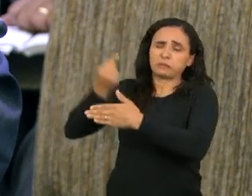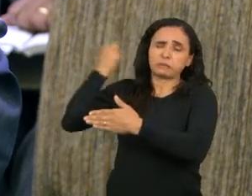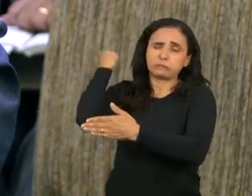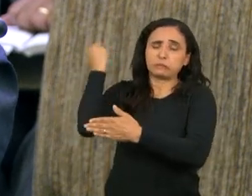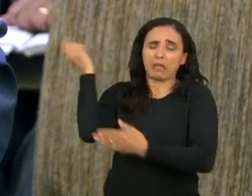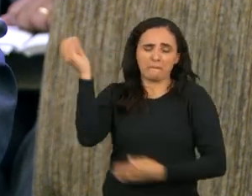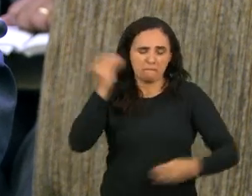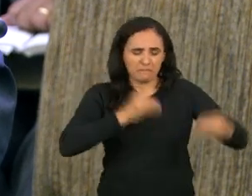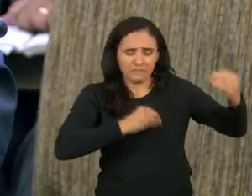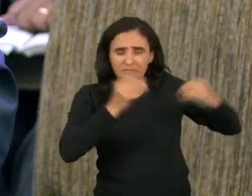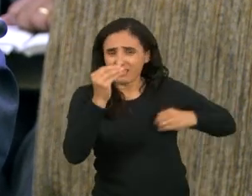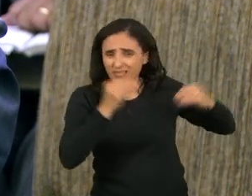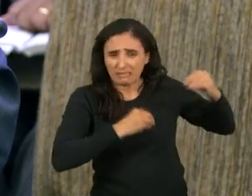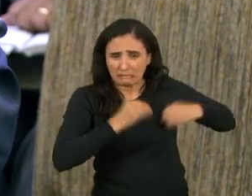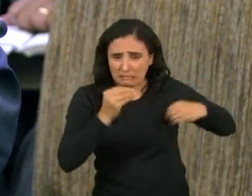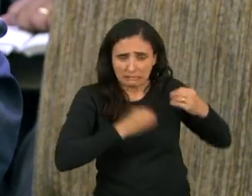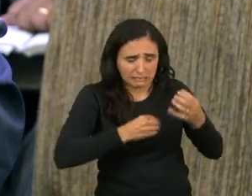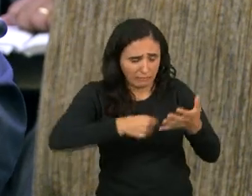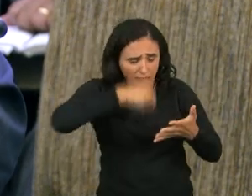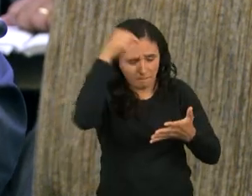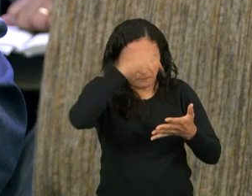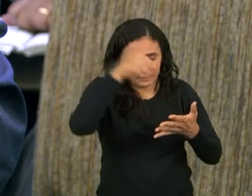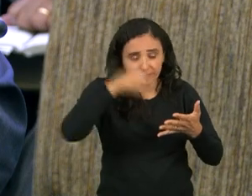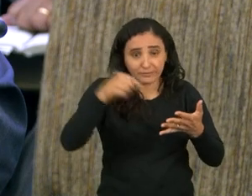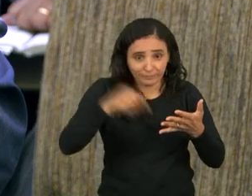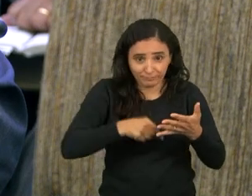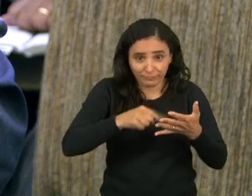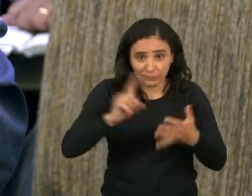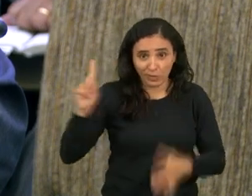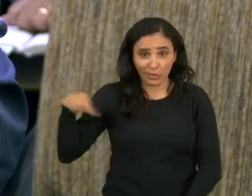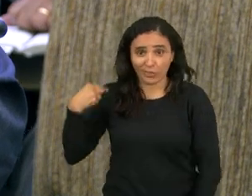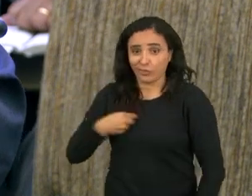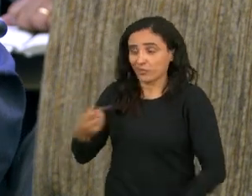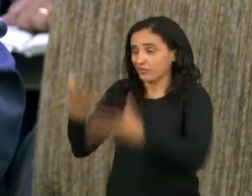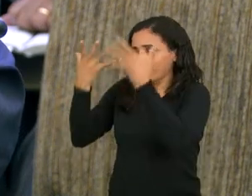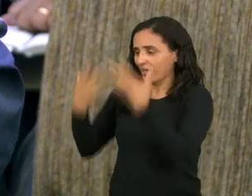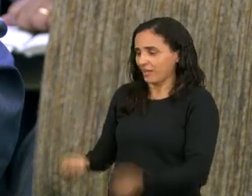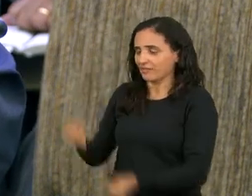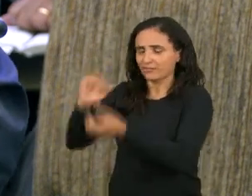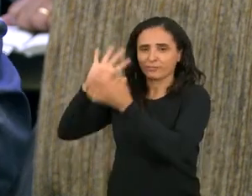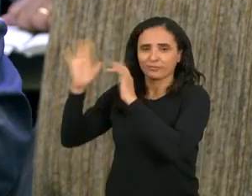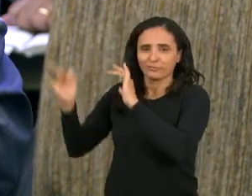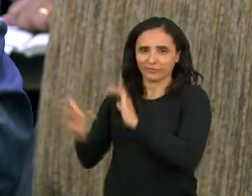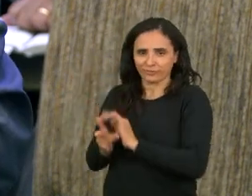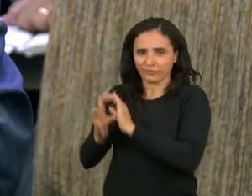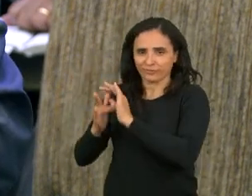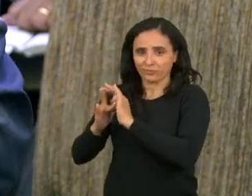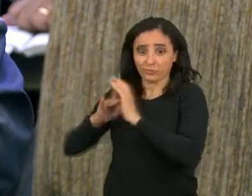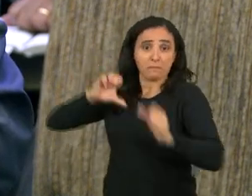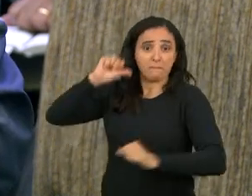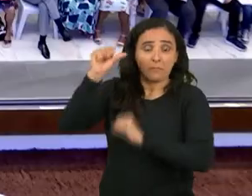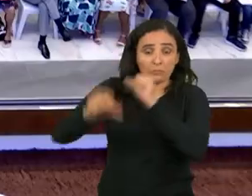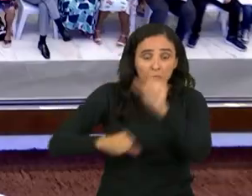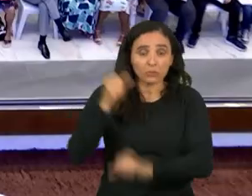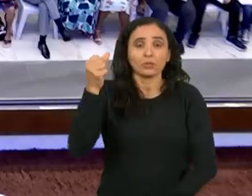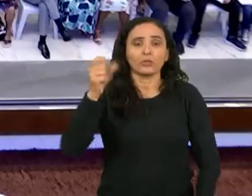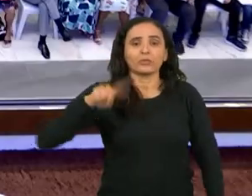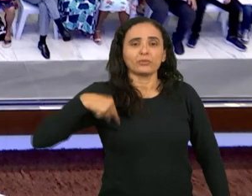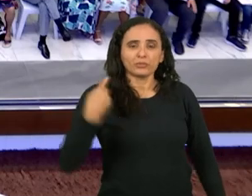nossas ofensas o que foi que ele fez nos ressuscitou espiritualmente